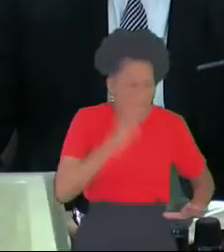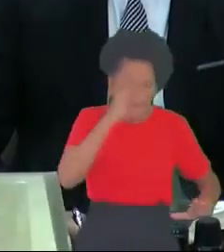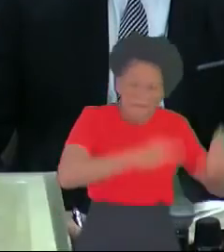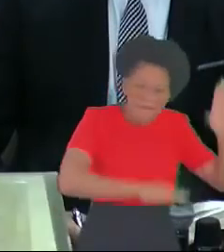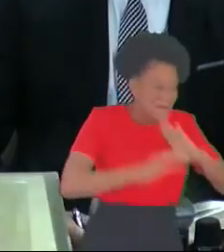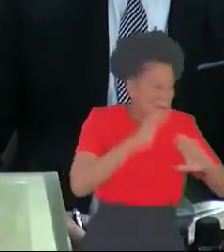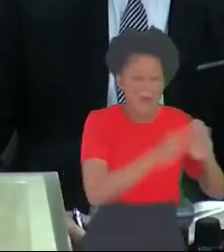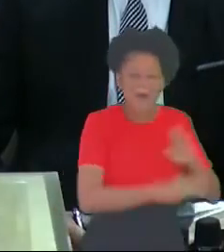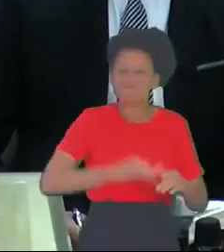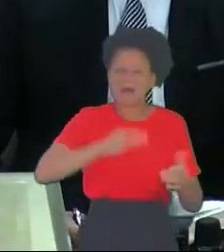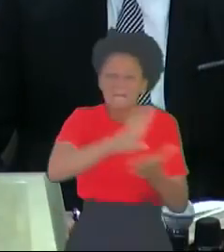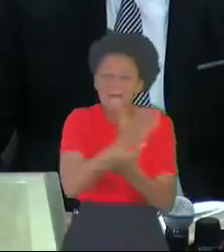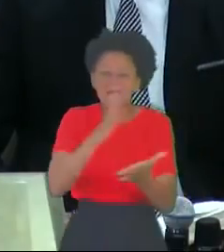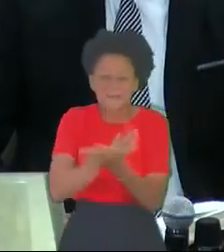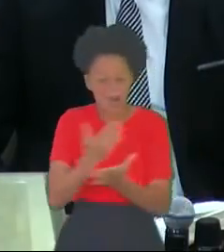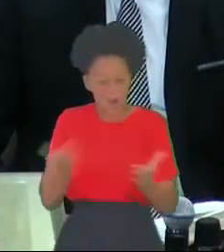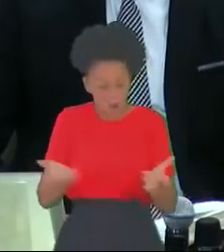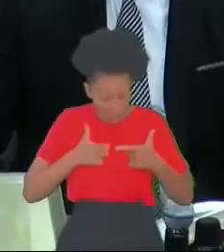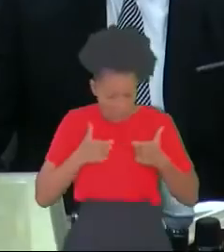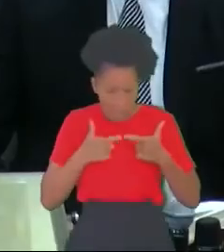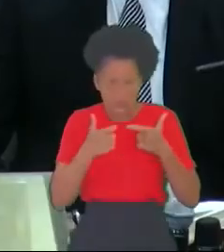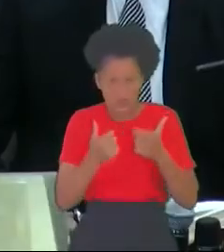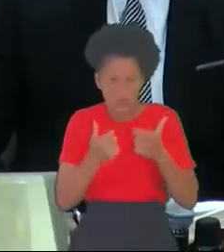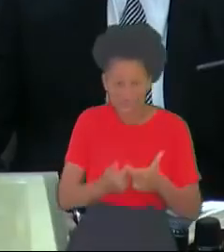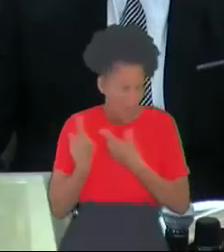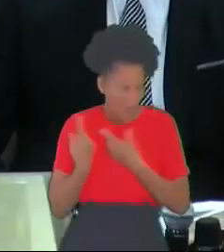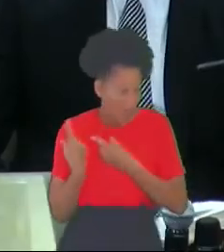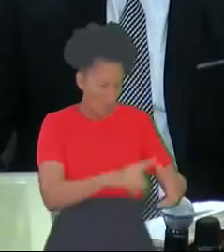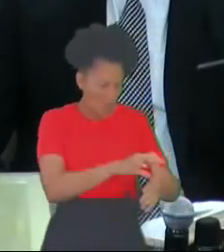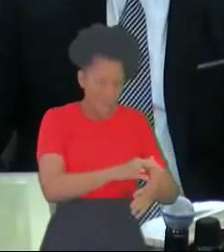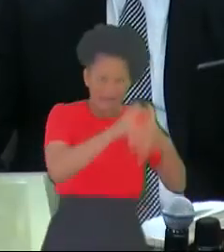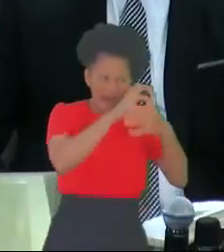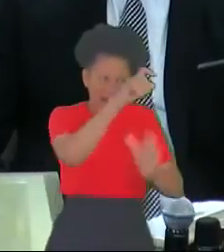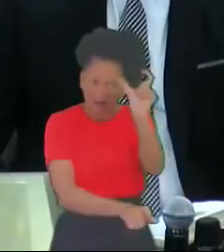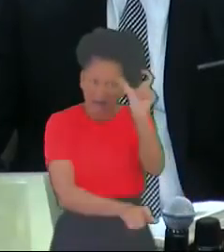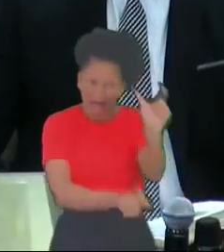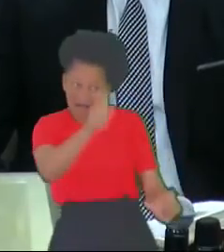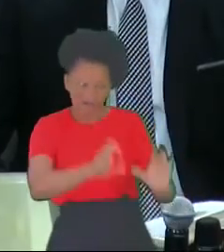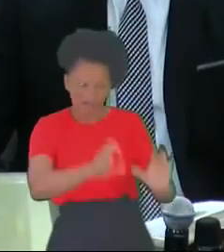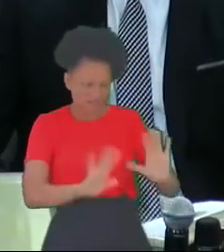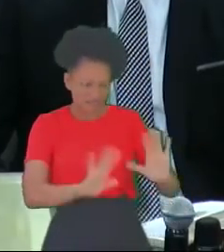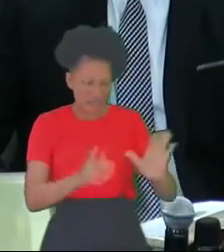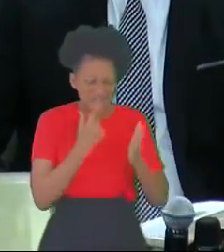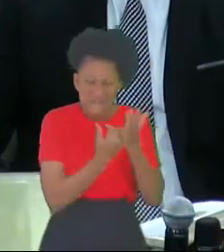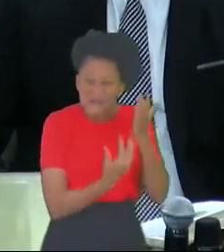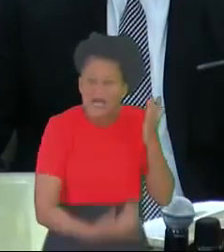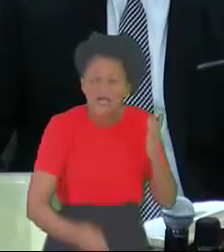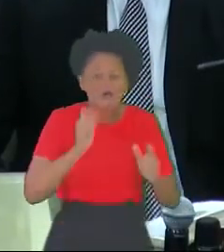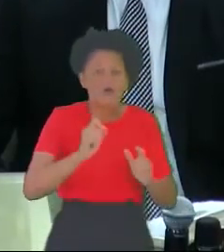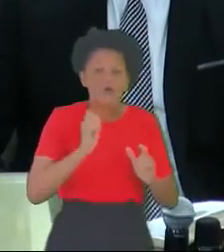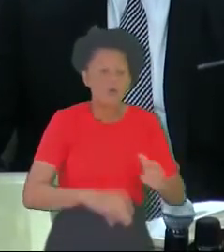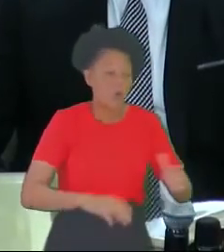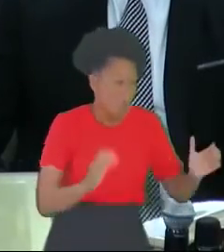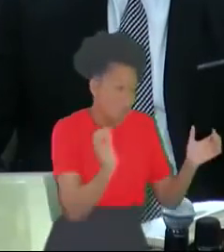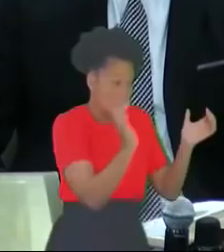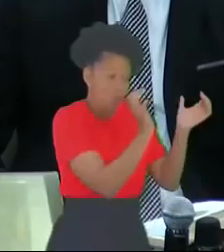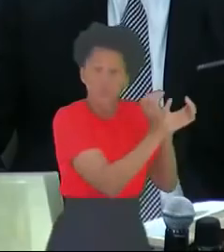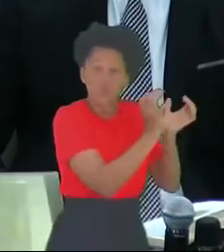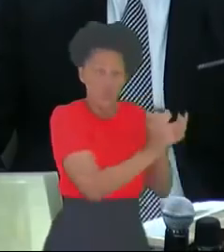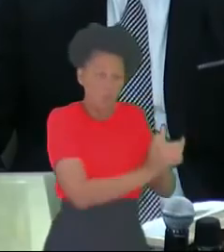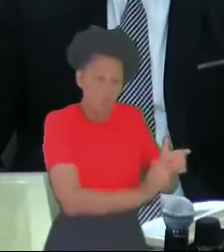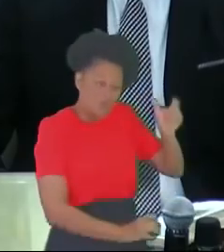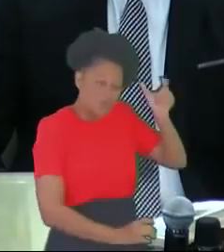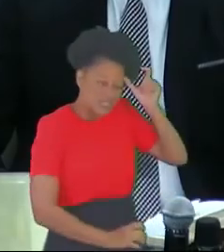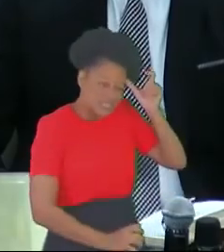Nós precisamos. A nossa guerra hoje nem é contra a carne e nem é contra o sangue, mas contra principados e contra o que mais, meus